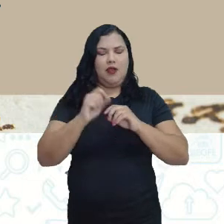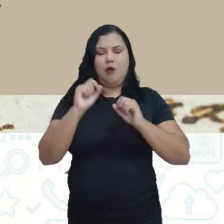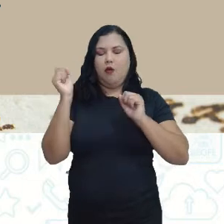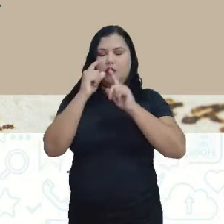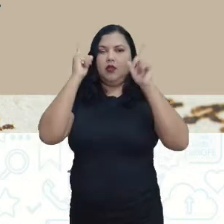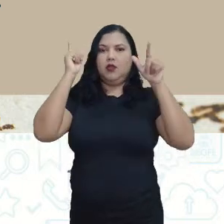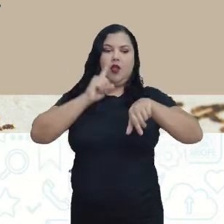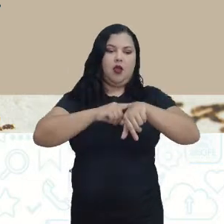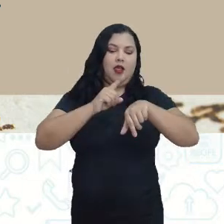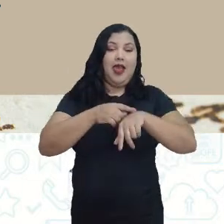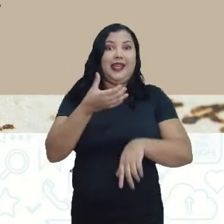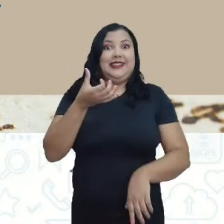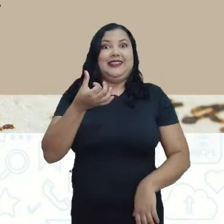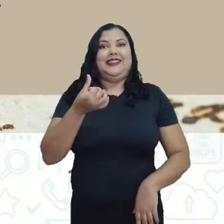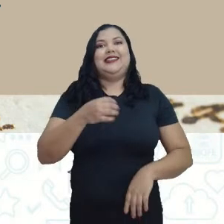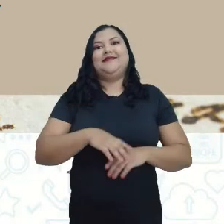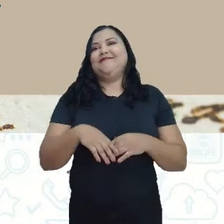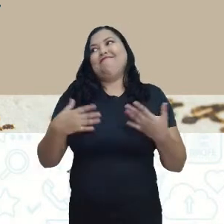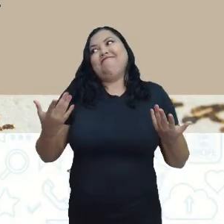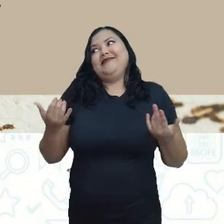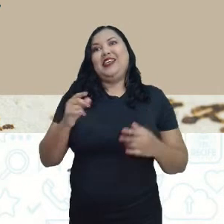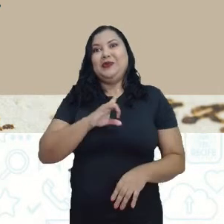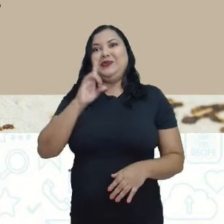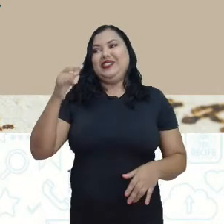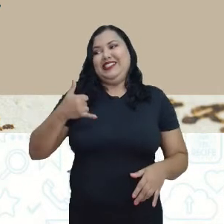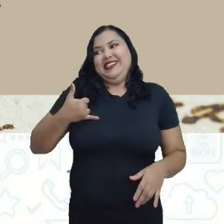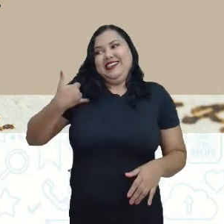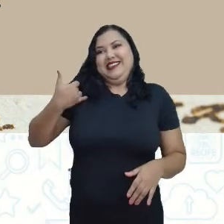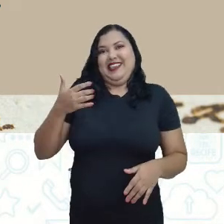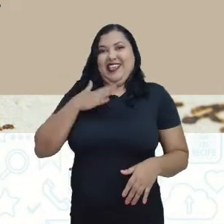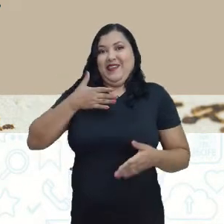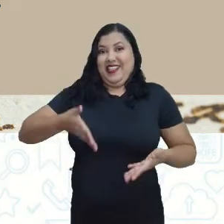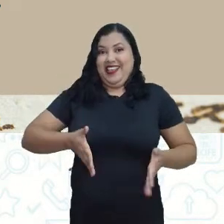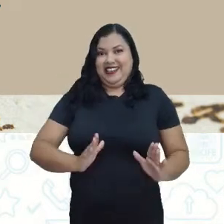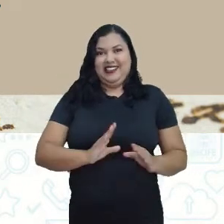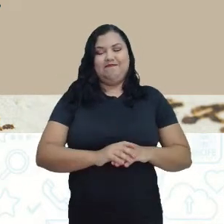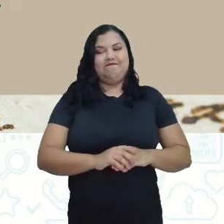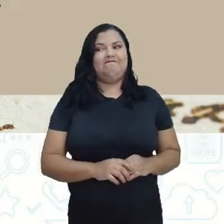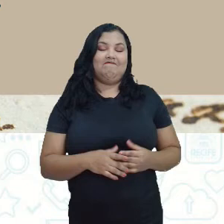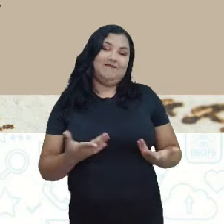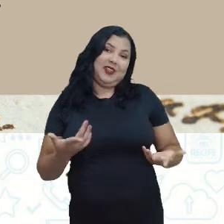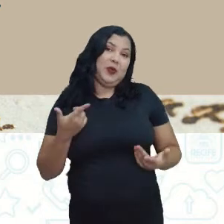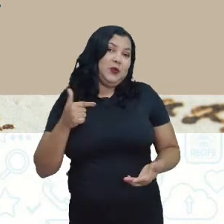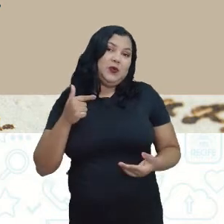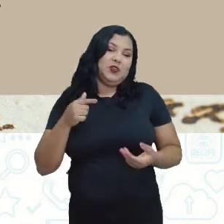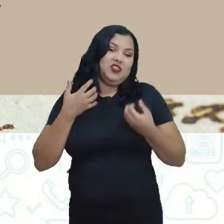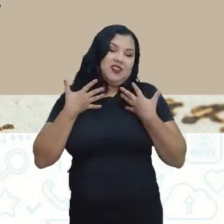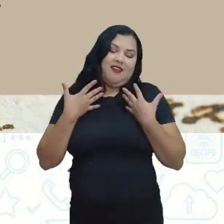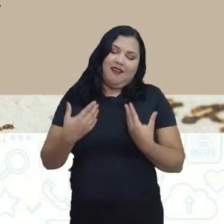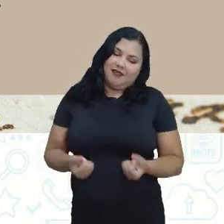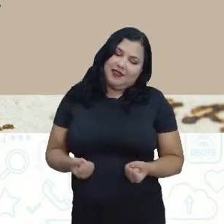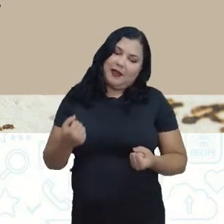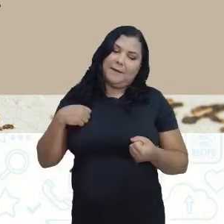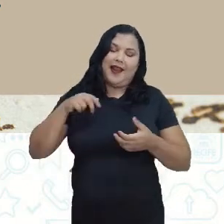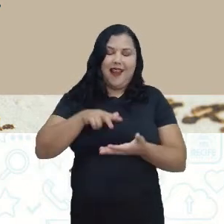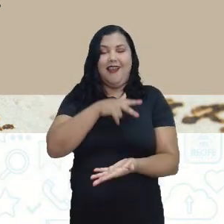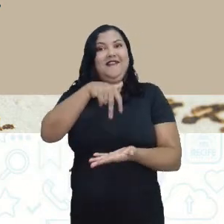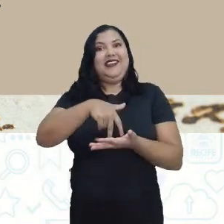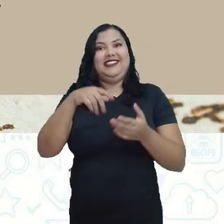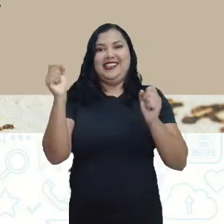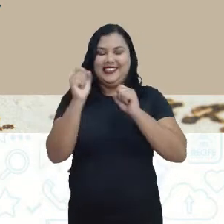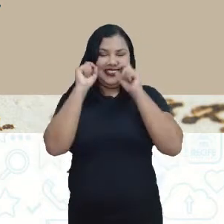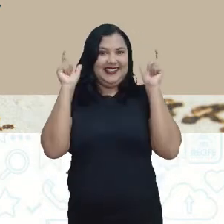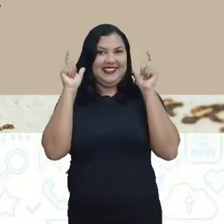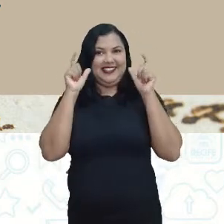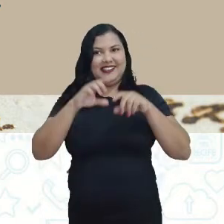do meu aniversário. É claro que não tinha permissão para levantar aquela hora, e por isso tive de refrear minha curiosidade